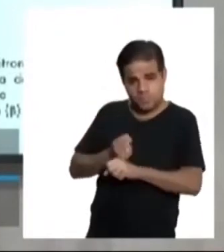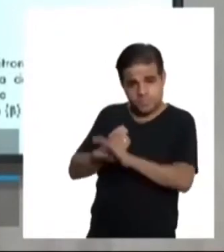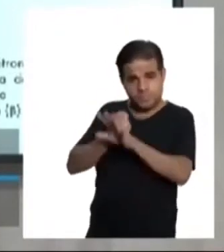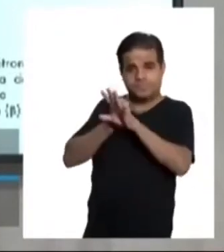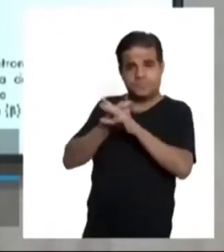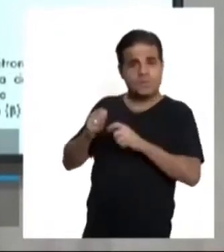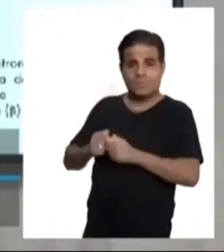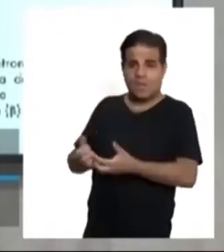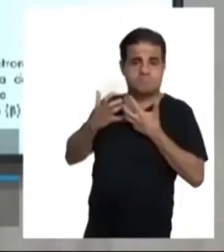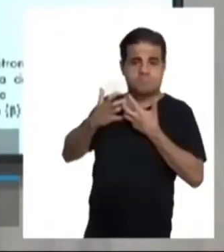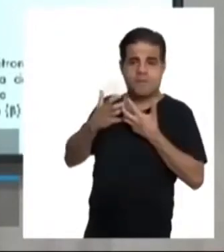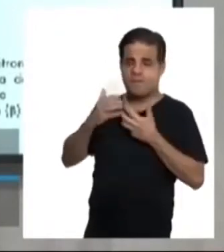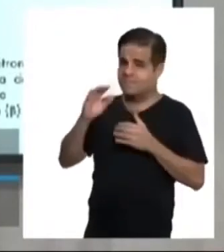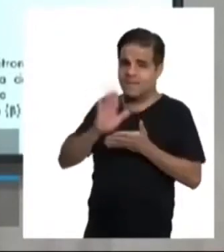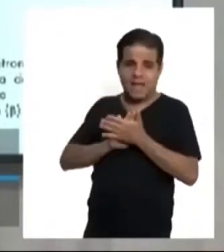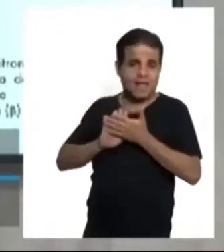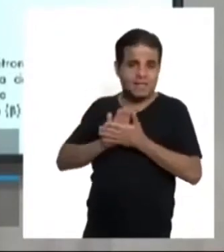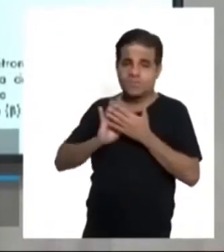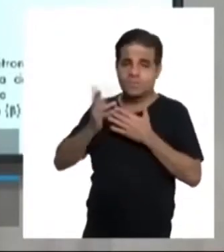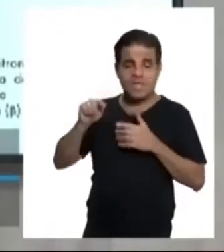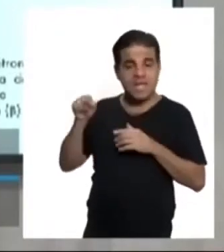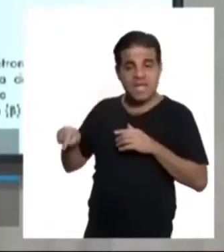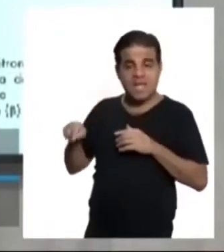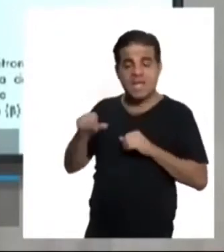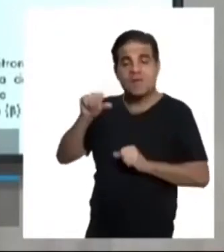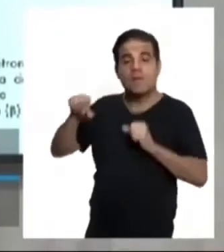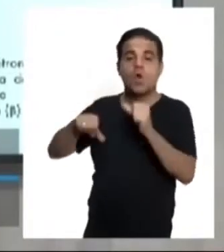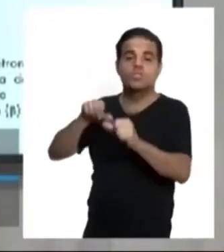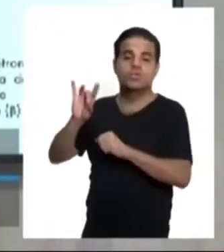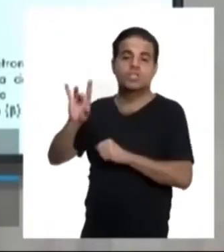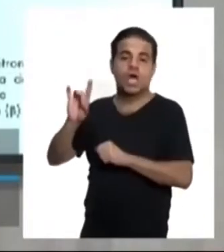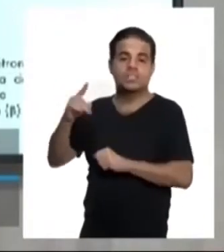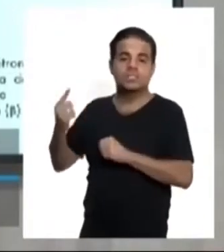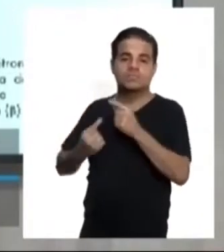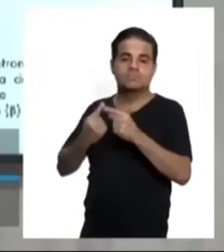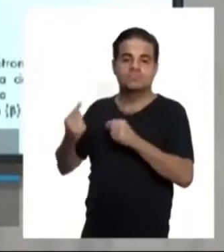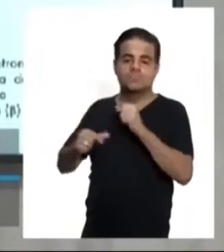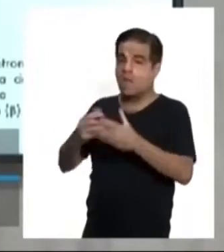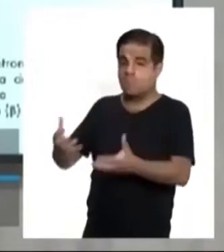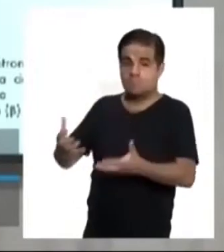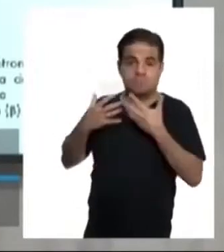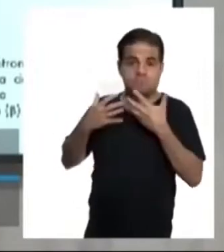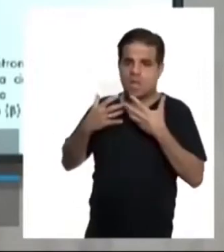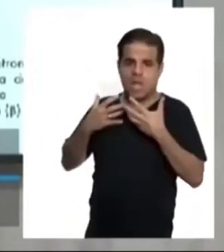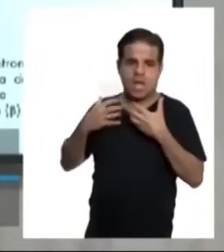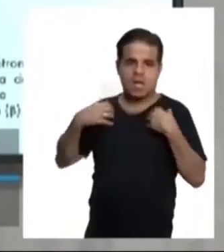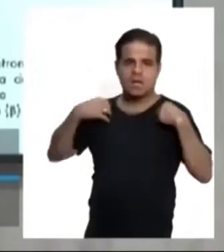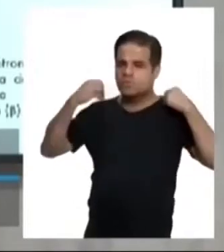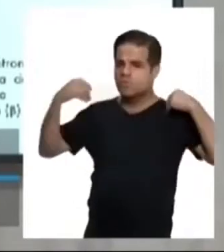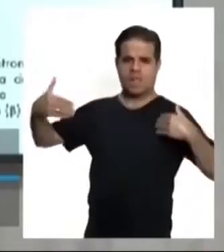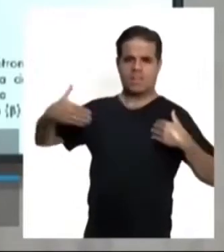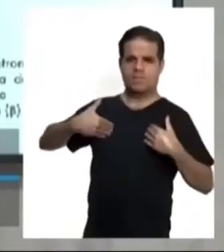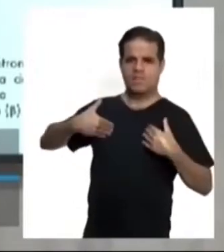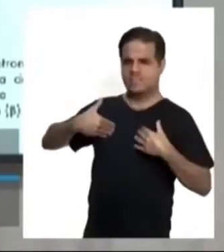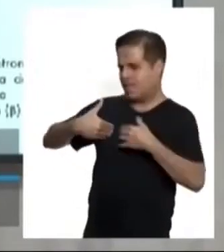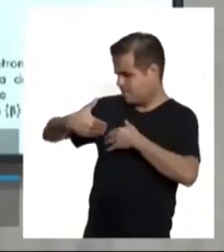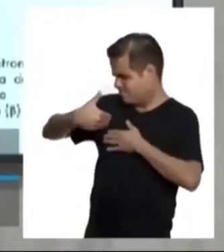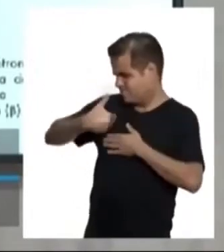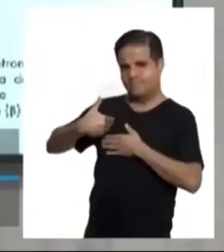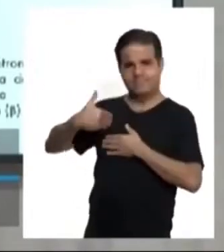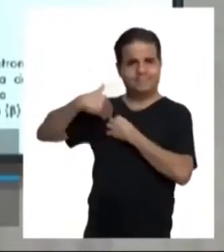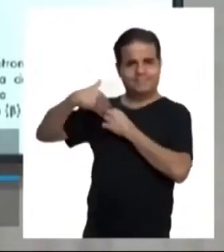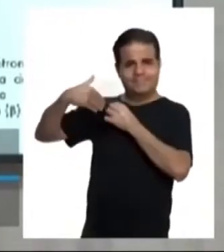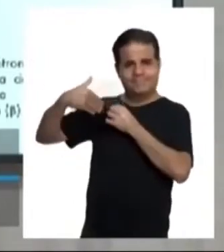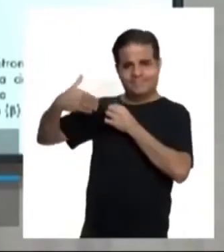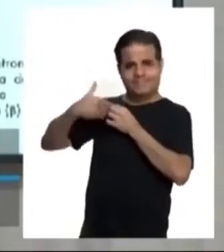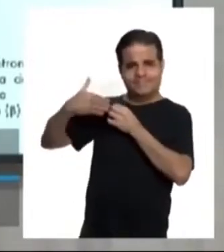fazer mal. O que vai acontecer, ele vai se modificando, mas não vai me fazer mal. Não vai atravessar nem a minha blusa.